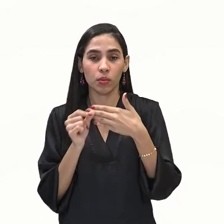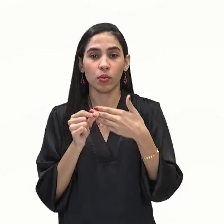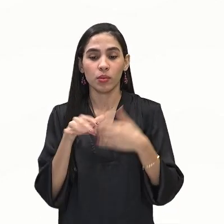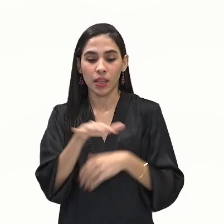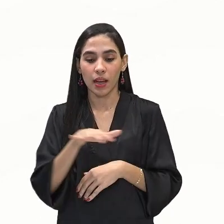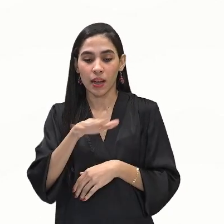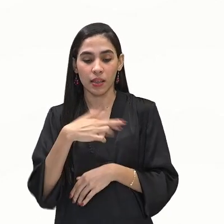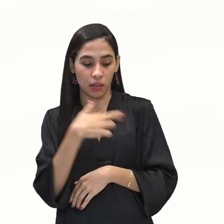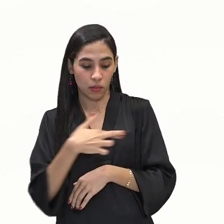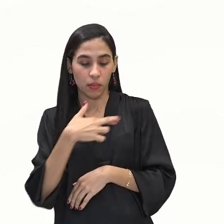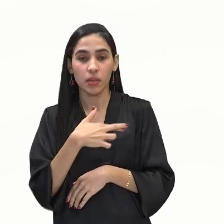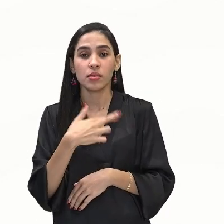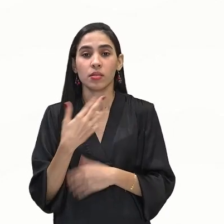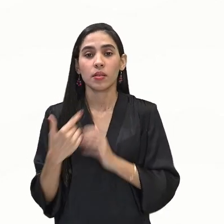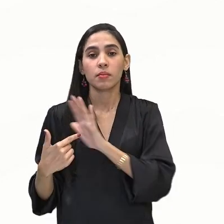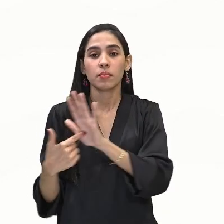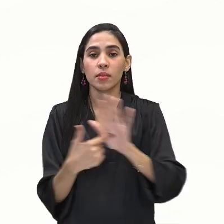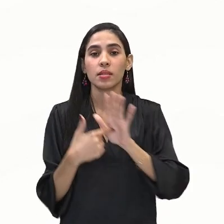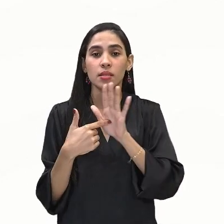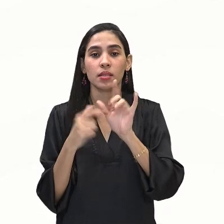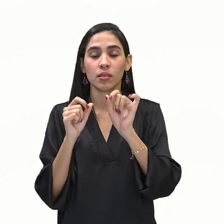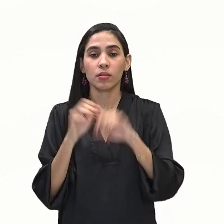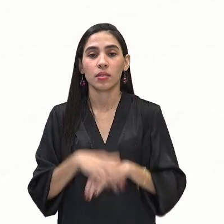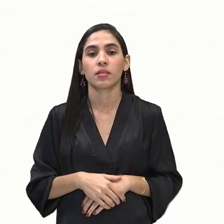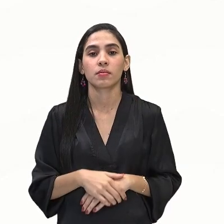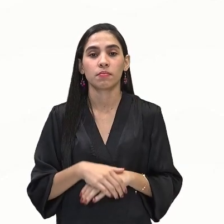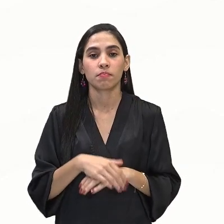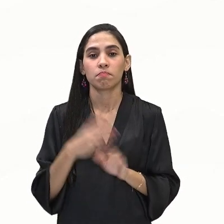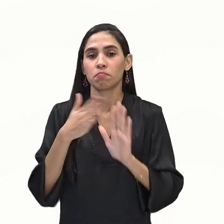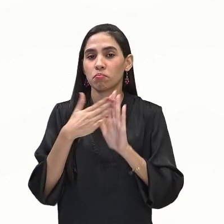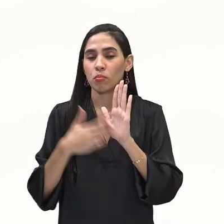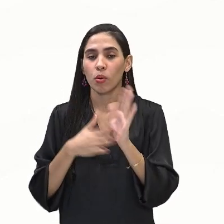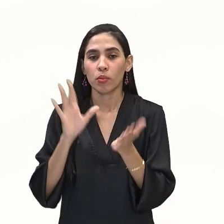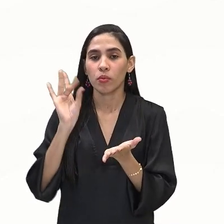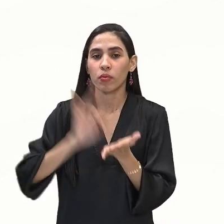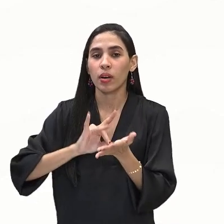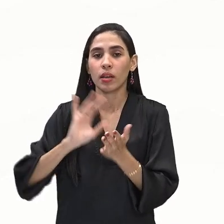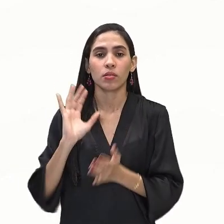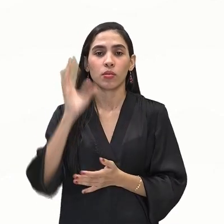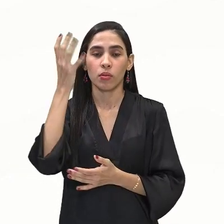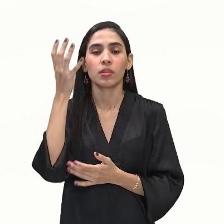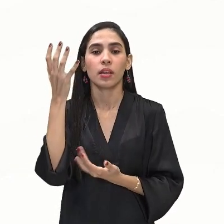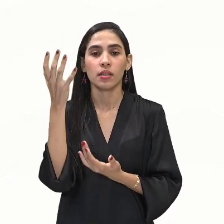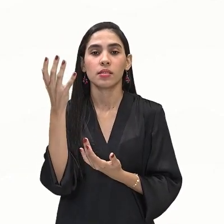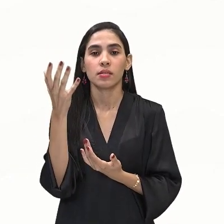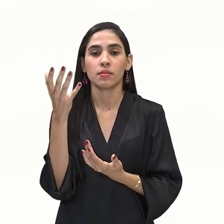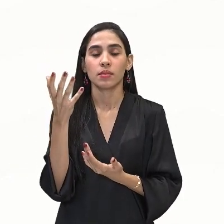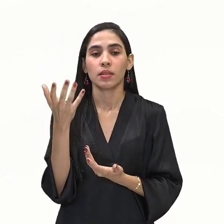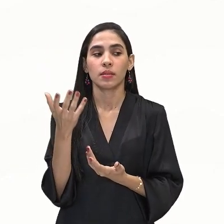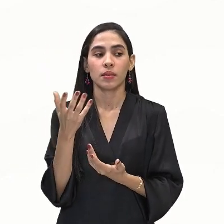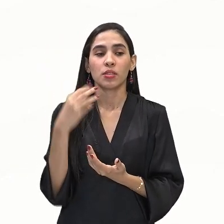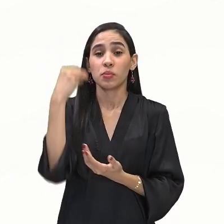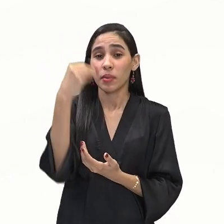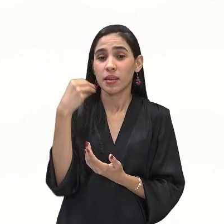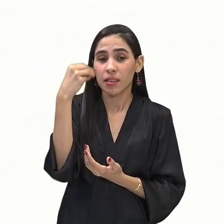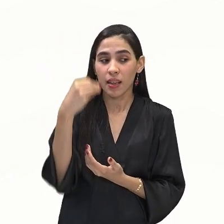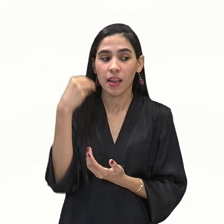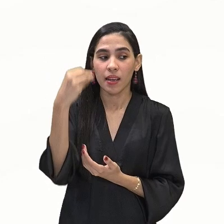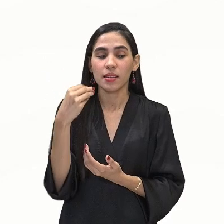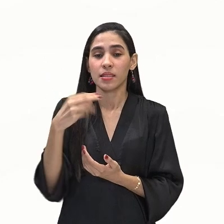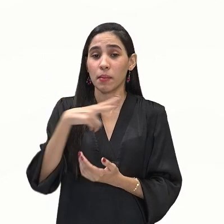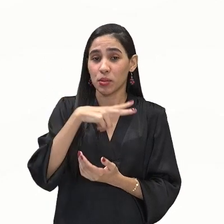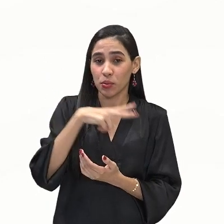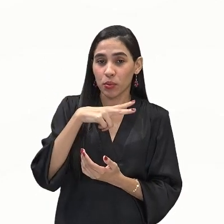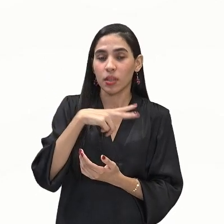românticos, eles vão apresentar as suas próprias realidades pessoais, a sua subjetividade, não é? Por